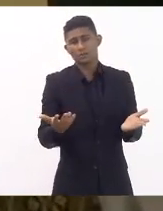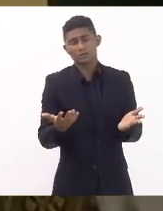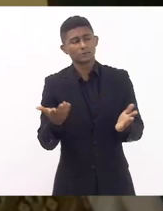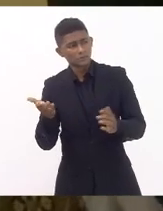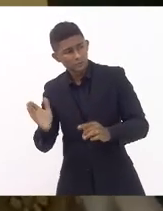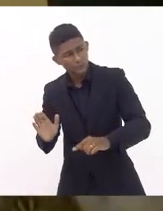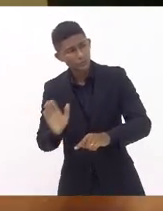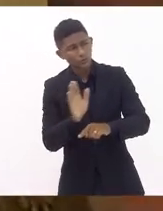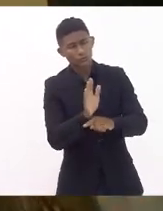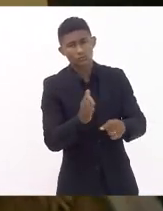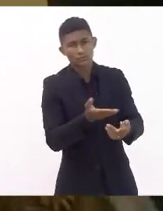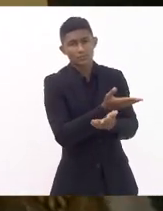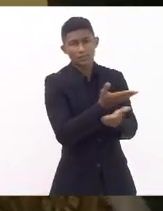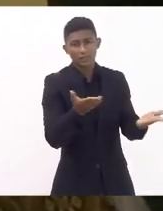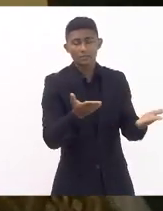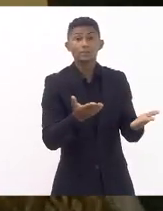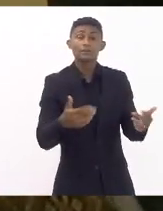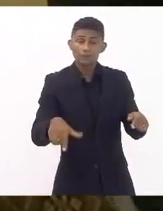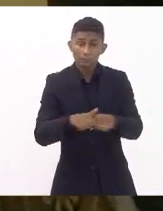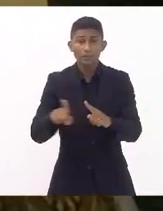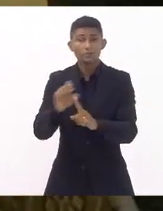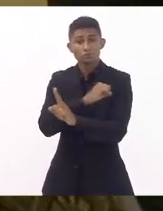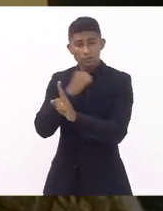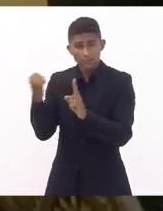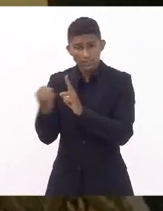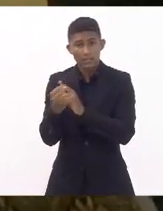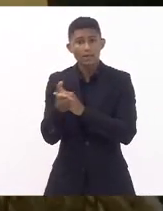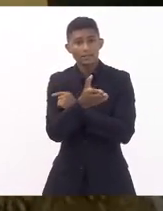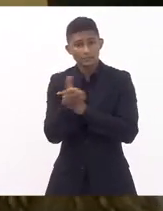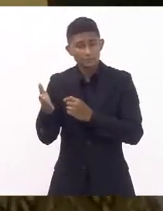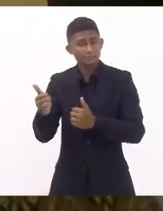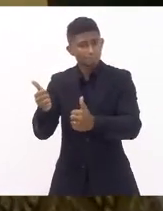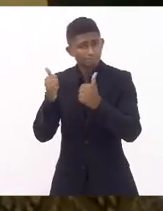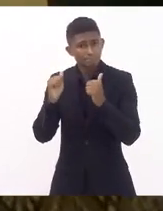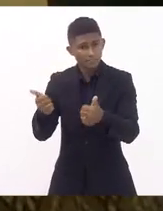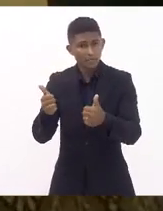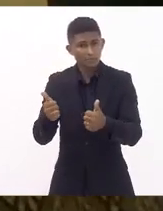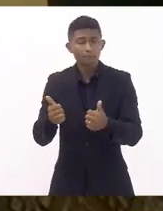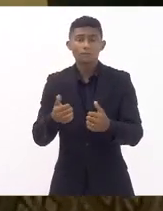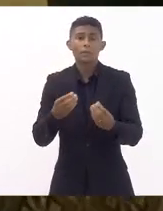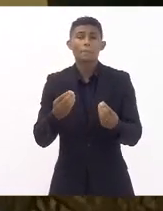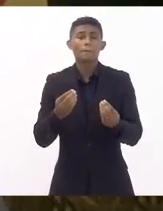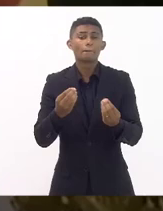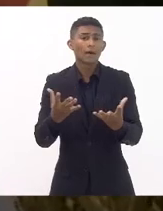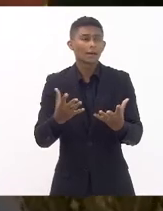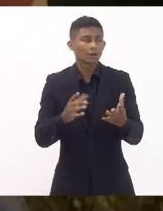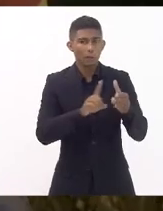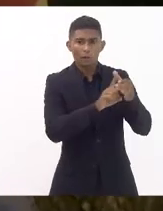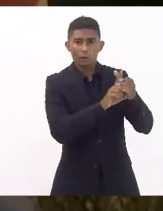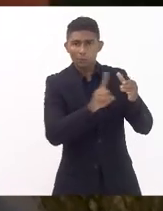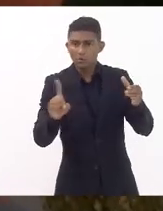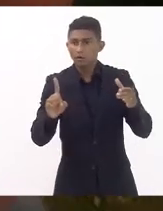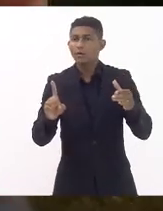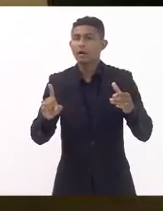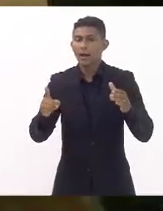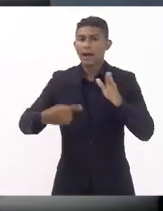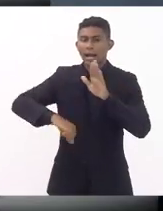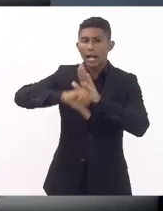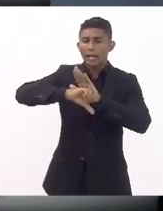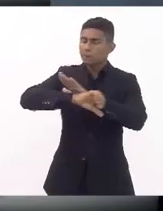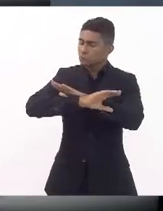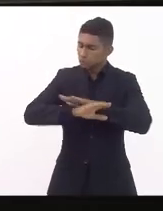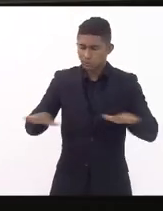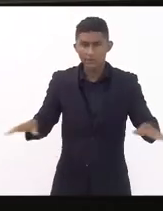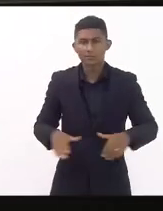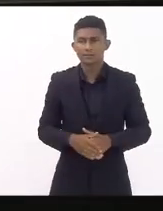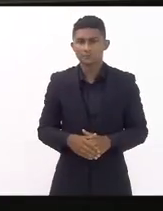você está favorecendo a sociedade. Diminui a chance da Exatamente. Reincidência. Parabéns, Tia Ju, parabéns, Macedo.